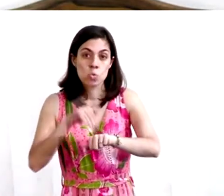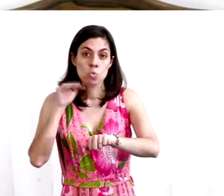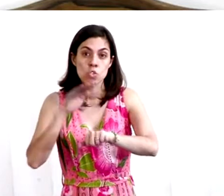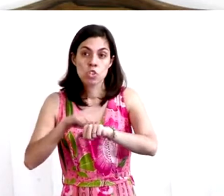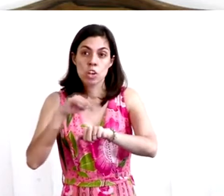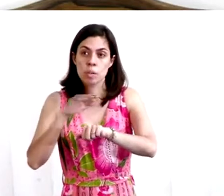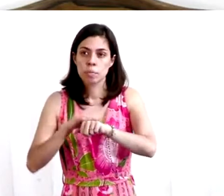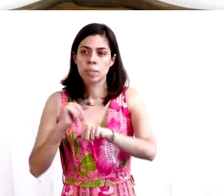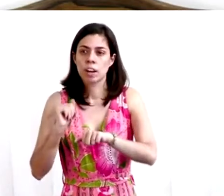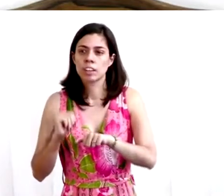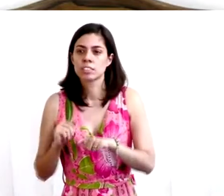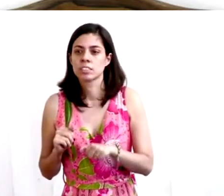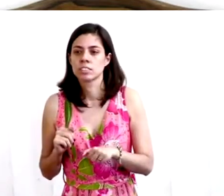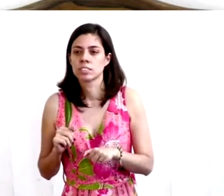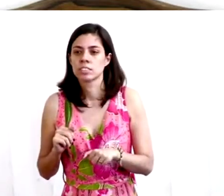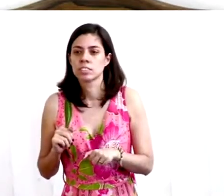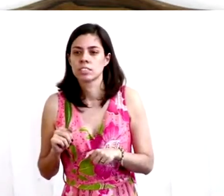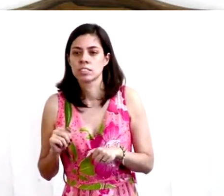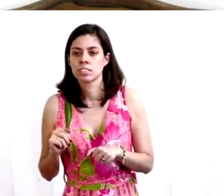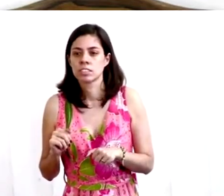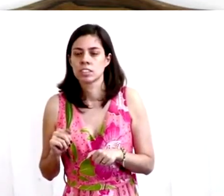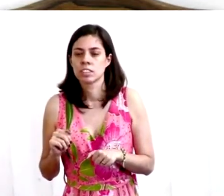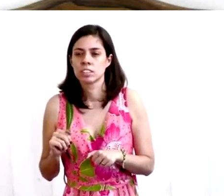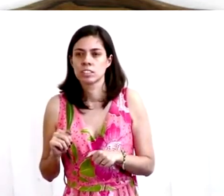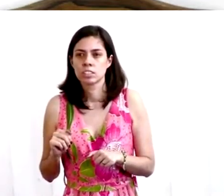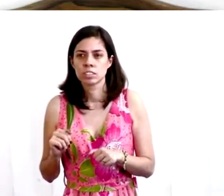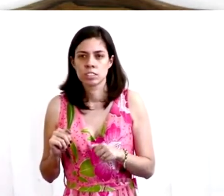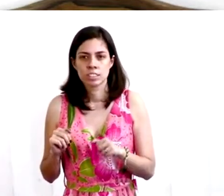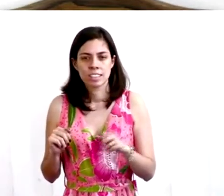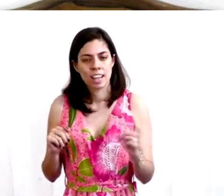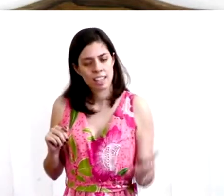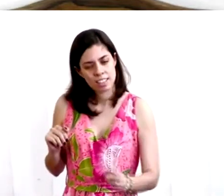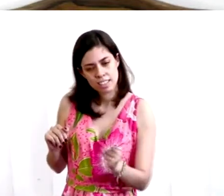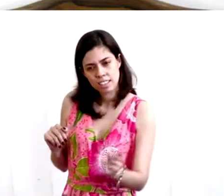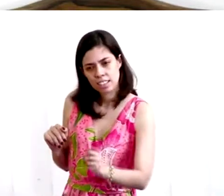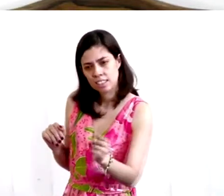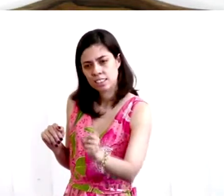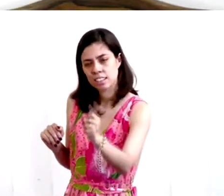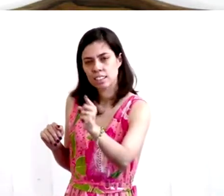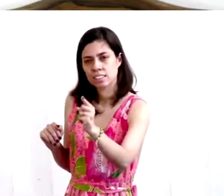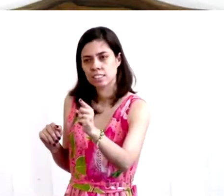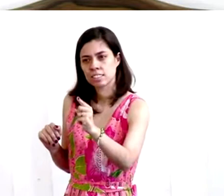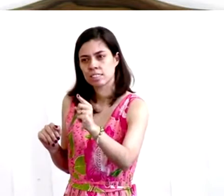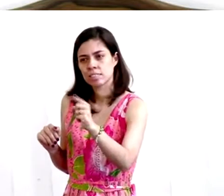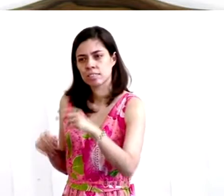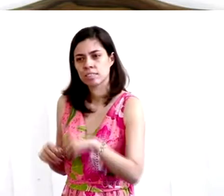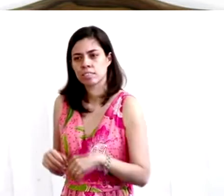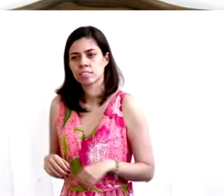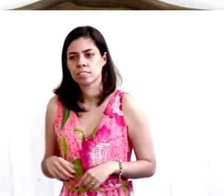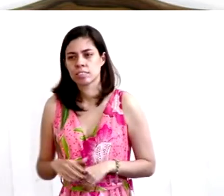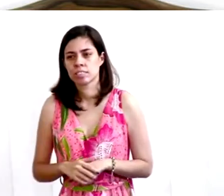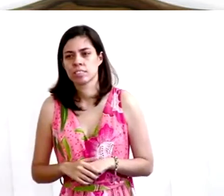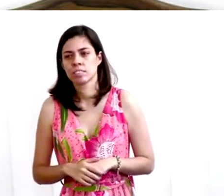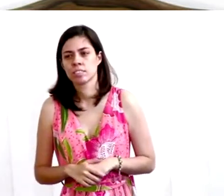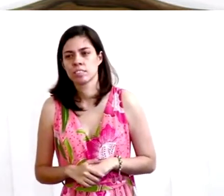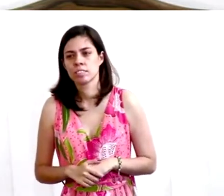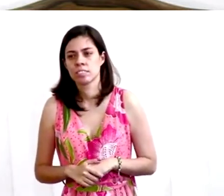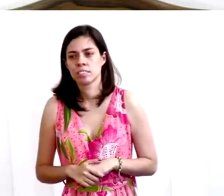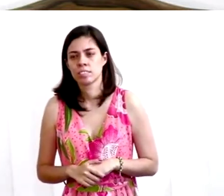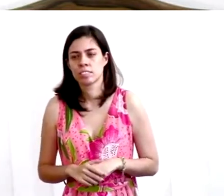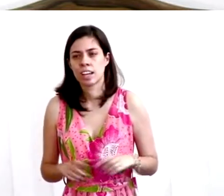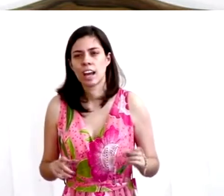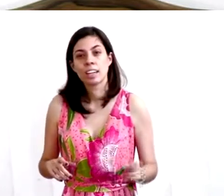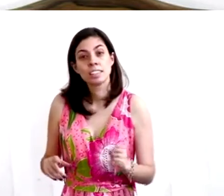eu recebi não é o chamado de um homem, é o chamado da eternidade. A eternidade de Deus